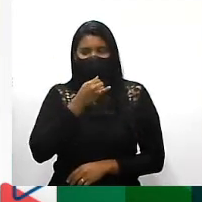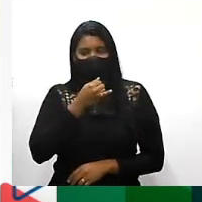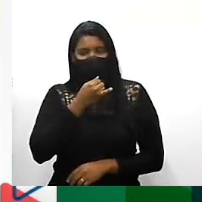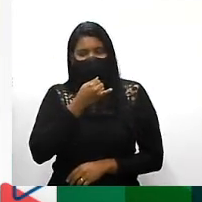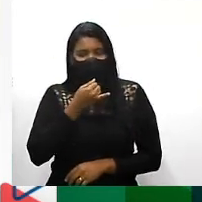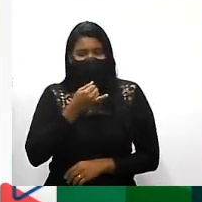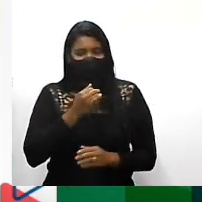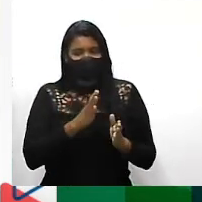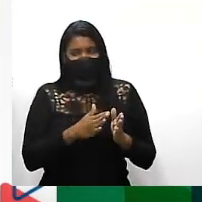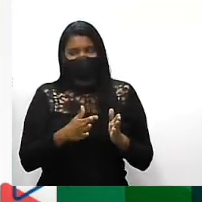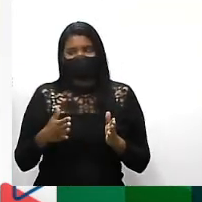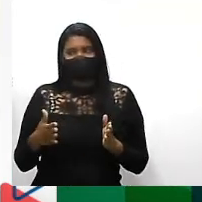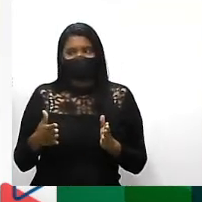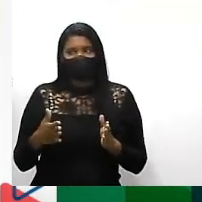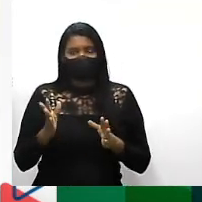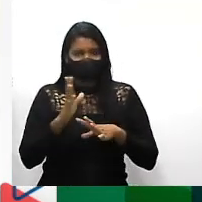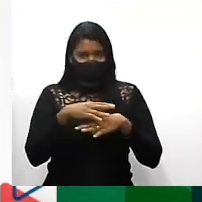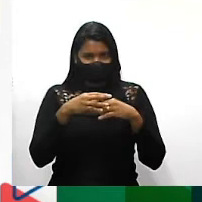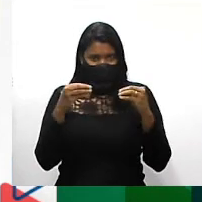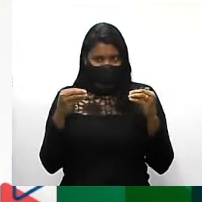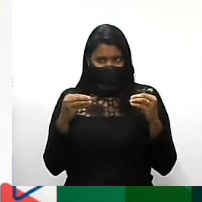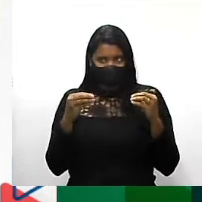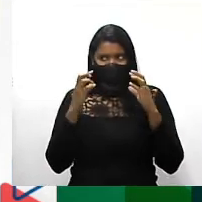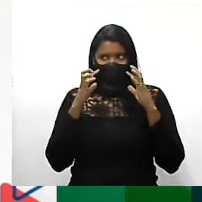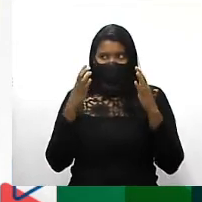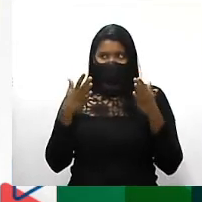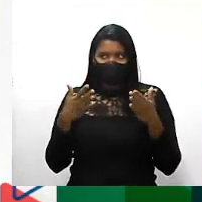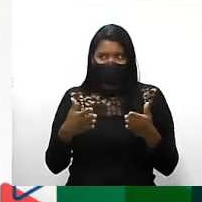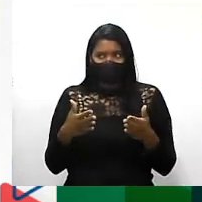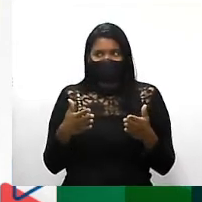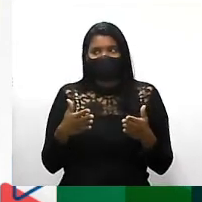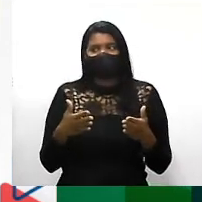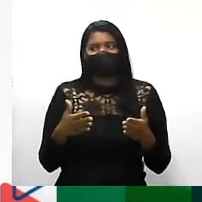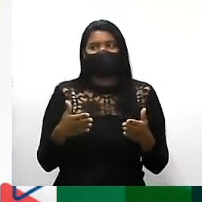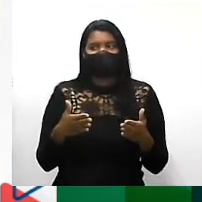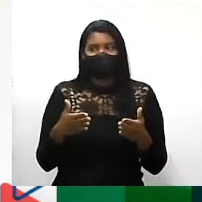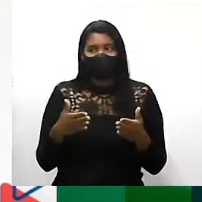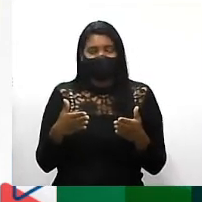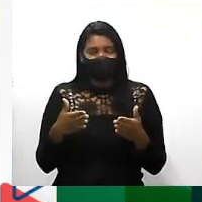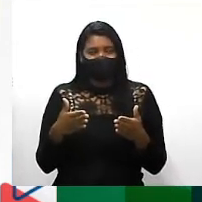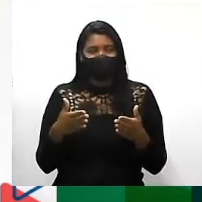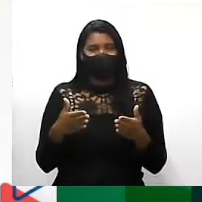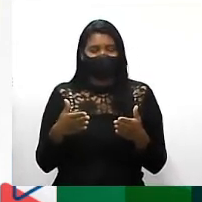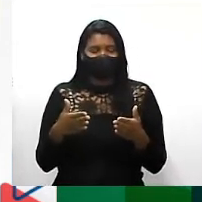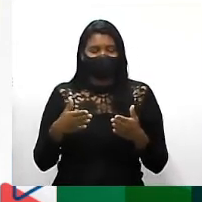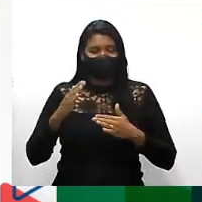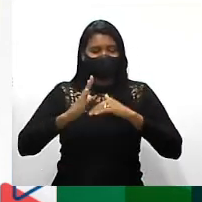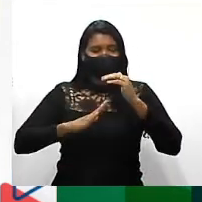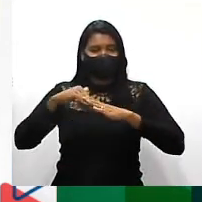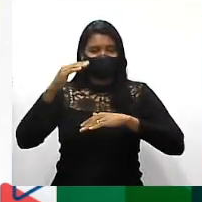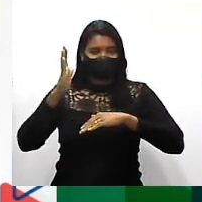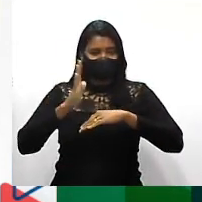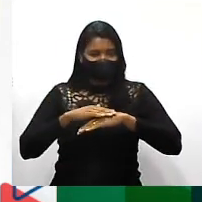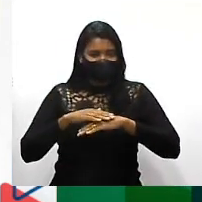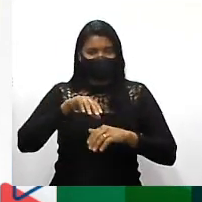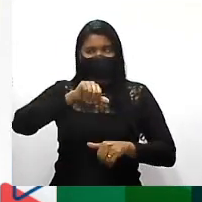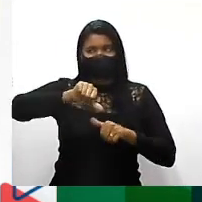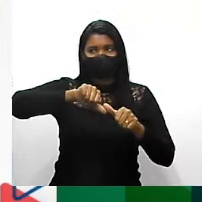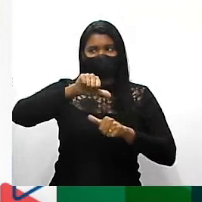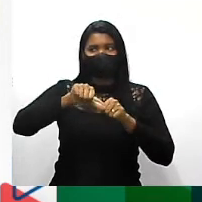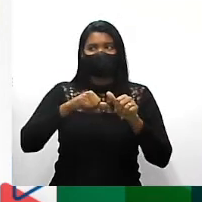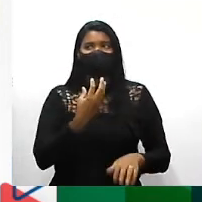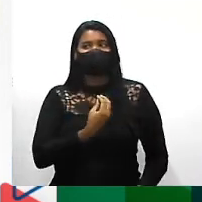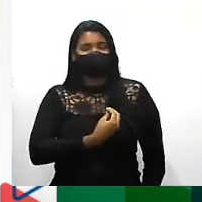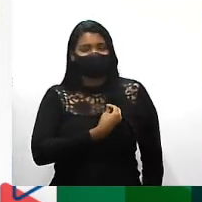período, né, de cura ali, de concentração das células tronco, a a capacidade de restauração da